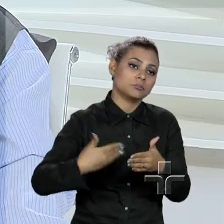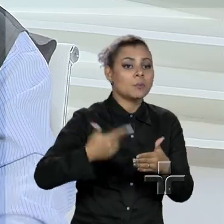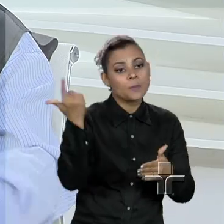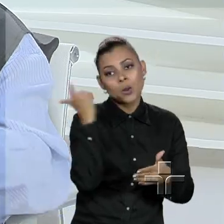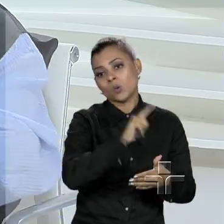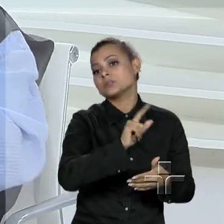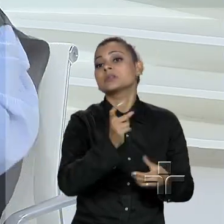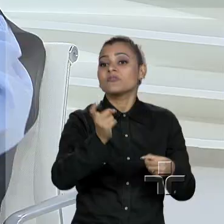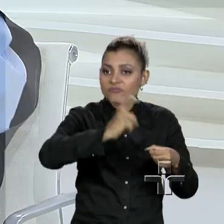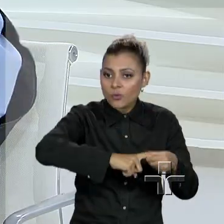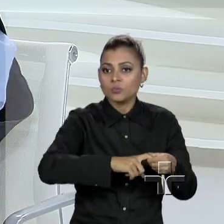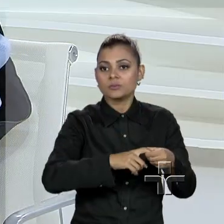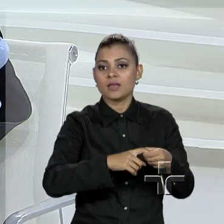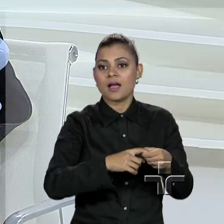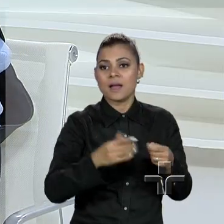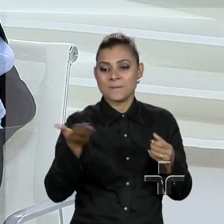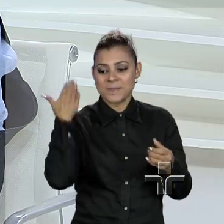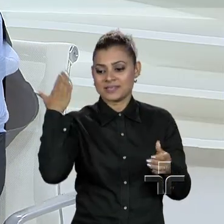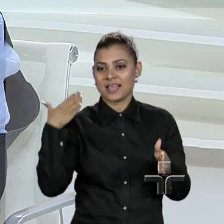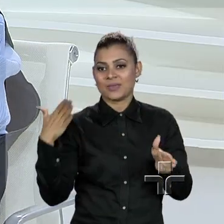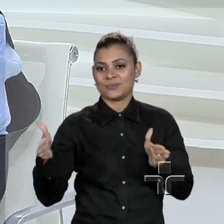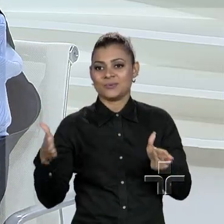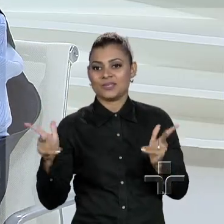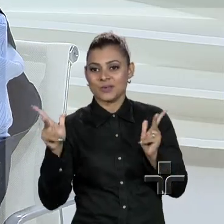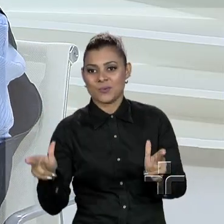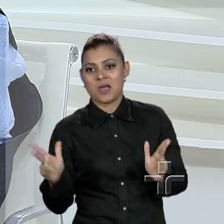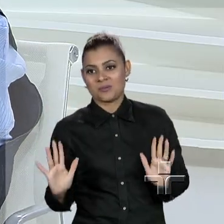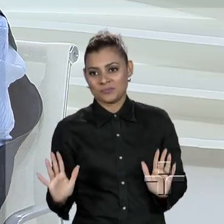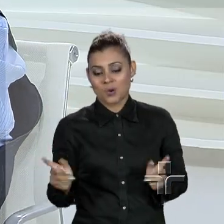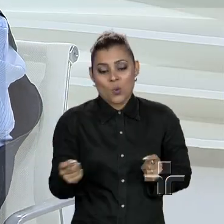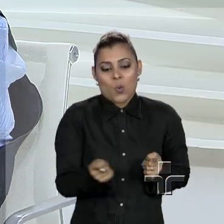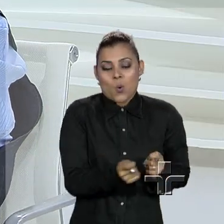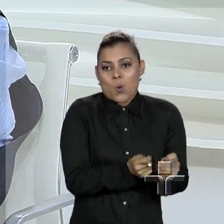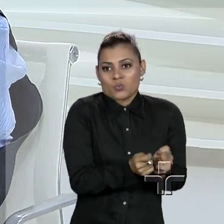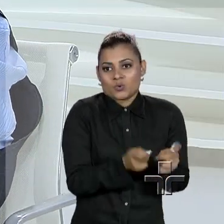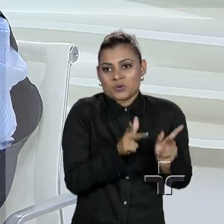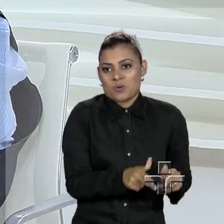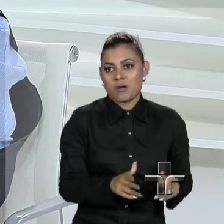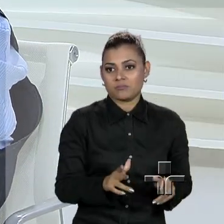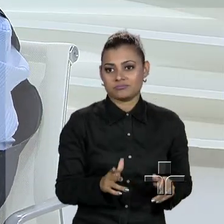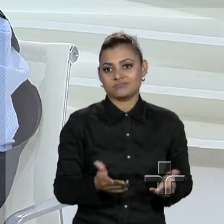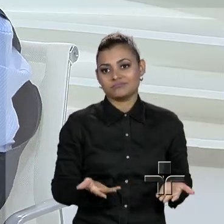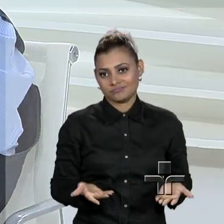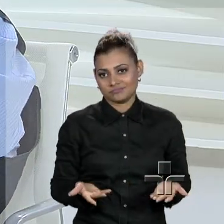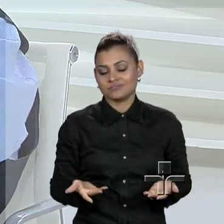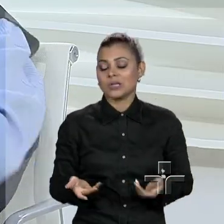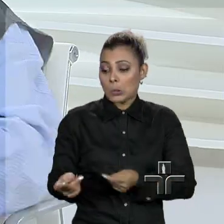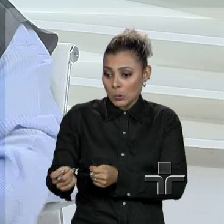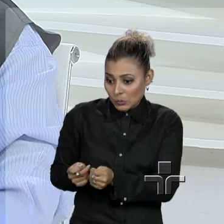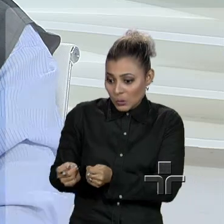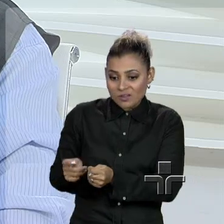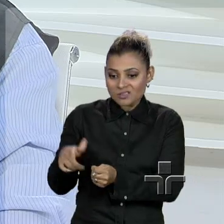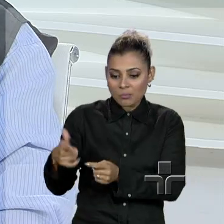voltar ao estado anterior ao do controle. Ou seja,